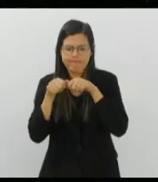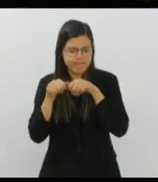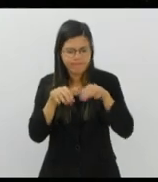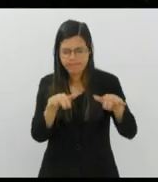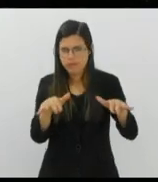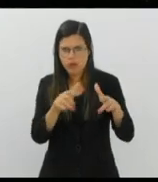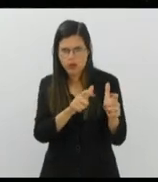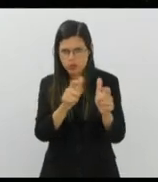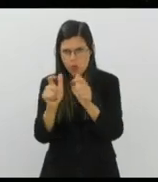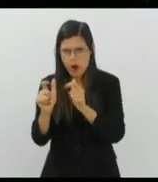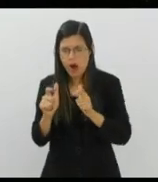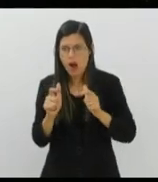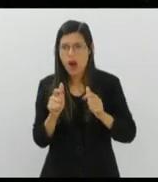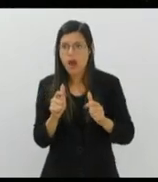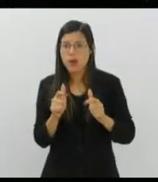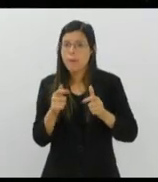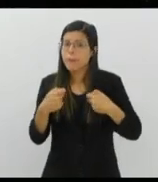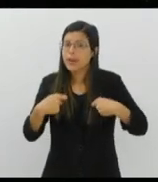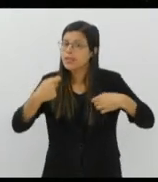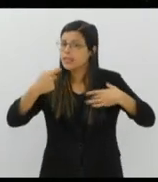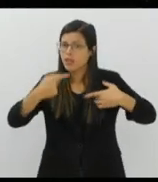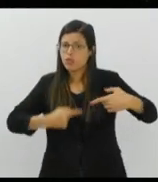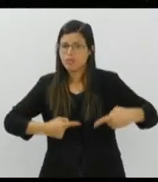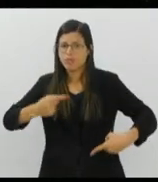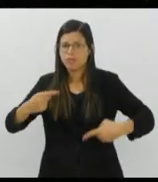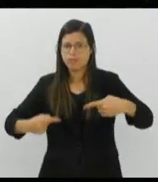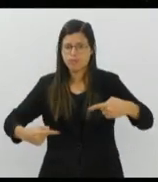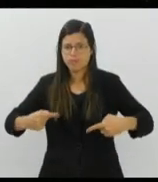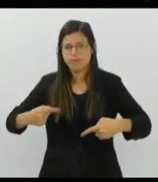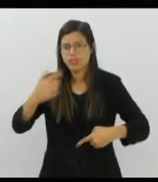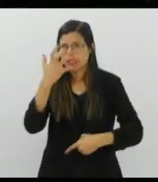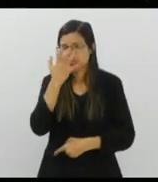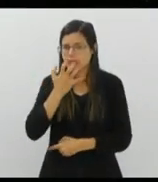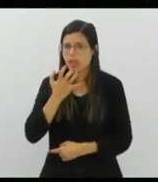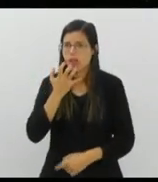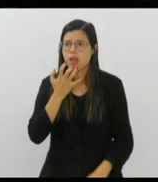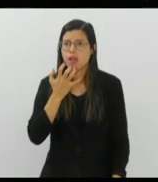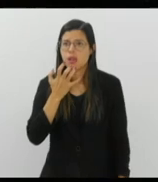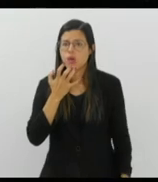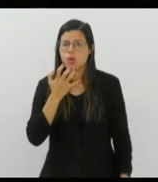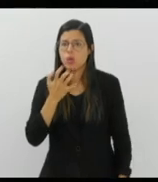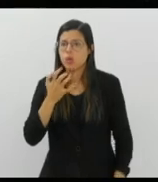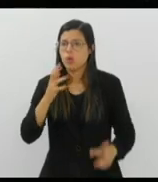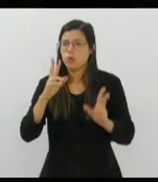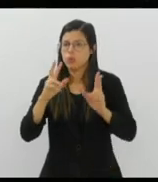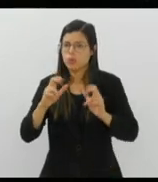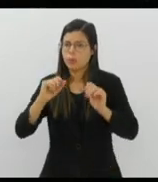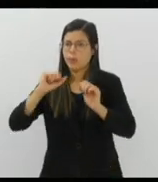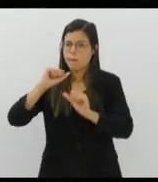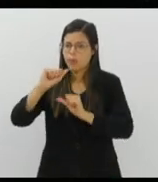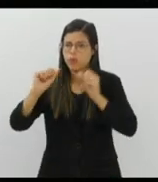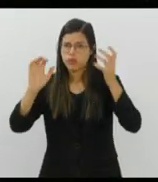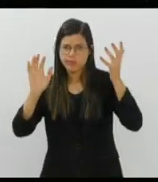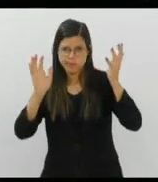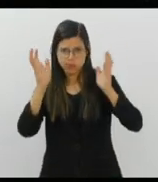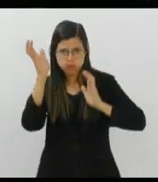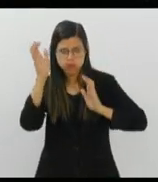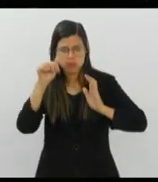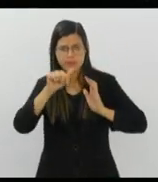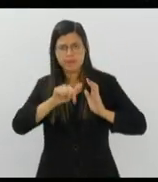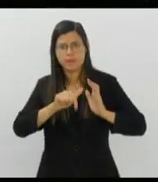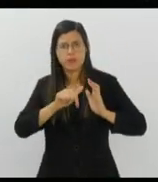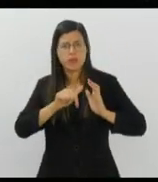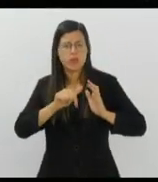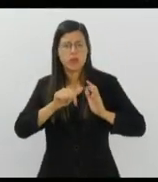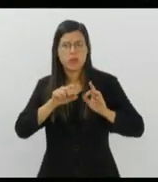regiões, se discuta seriamente a questão das mudanças climáticas